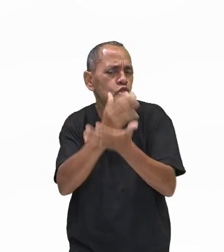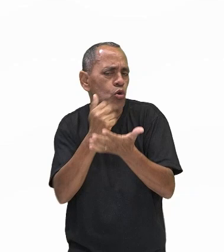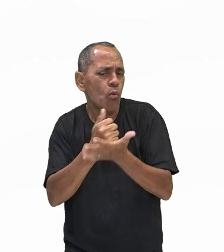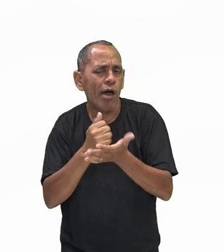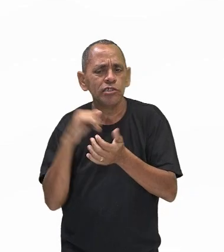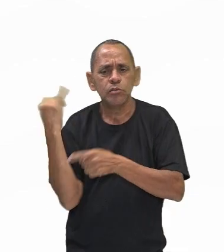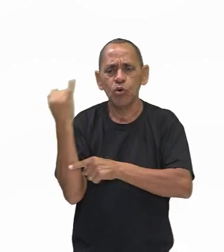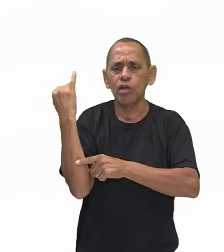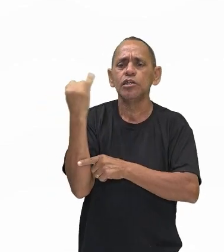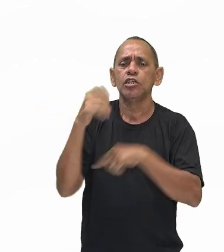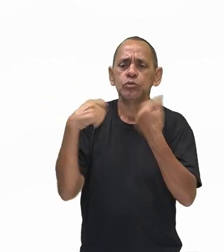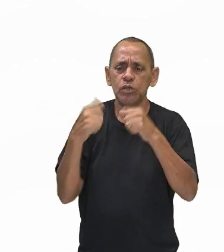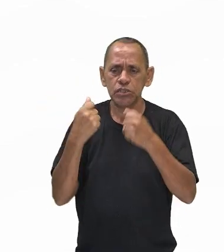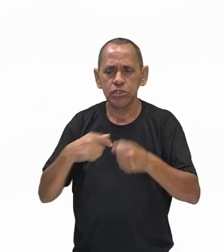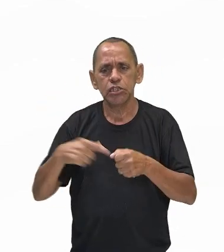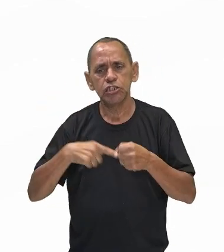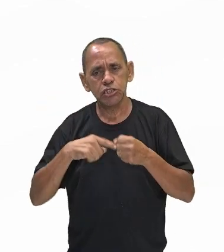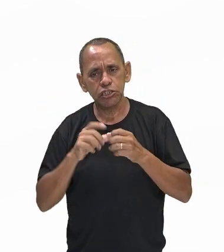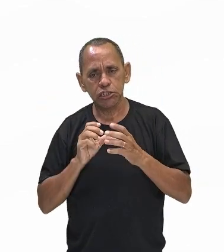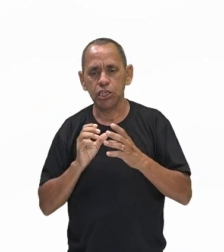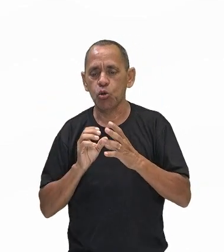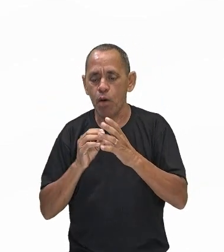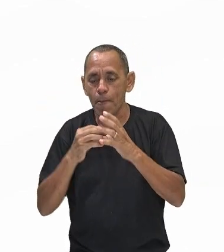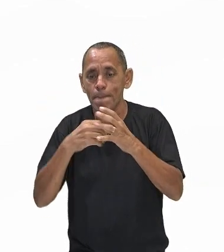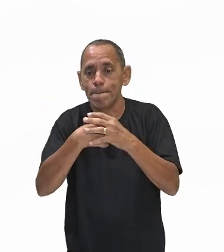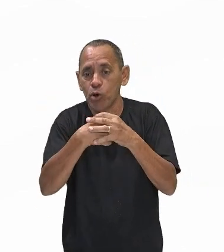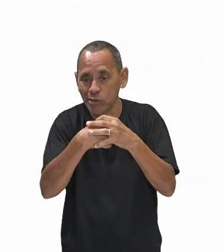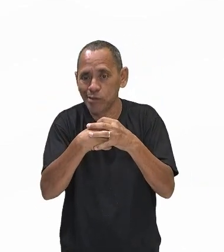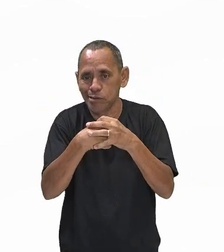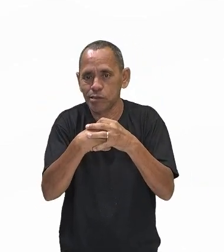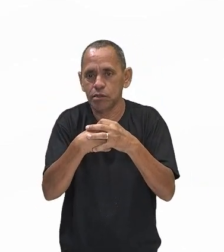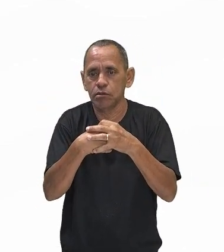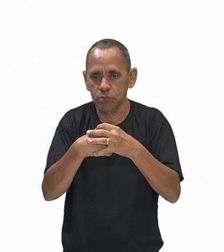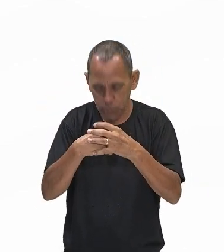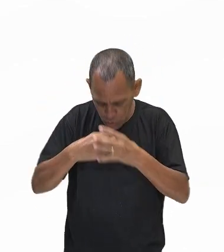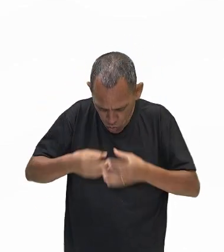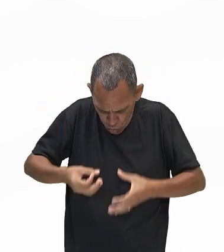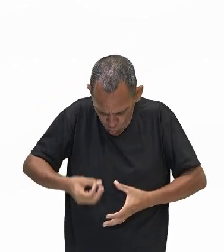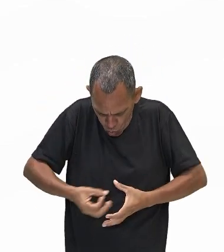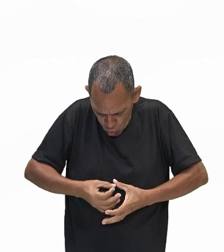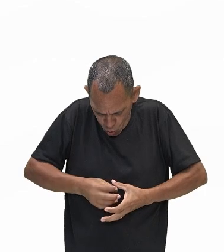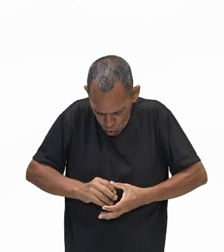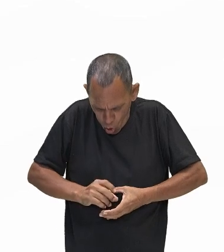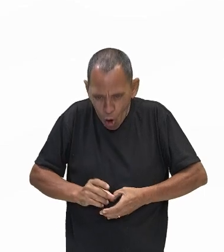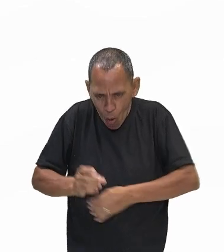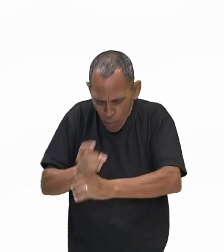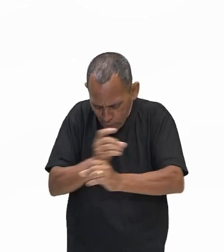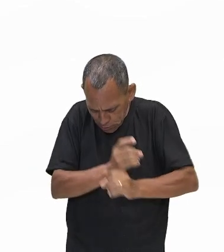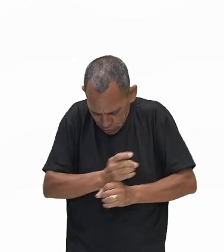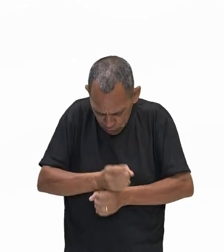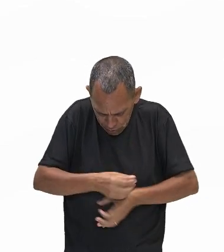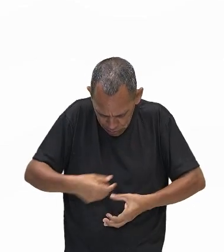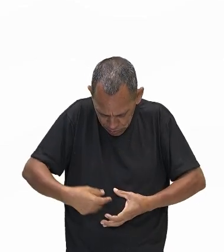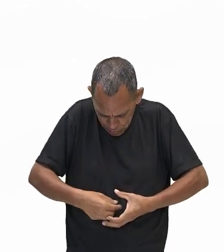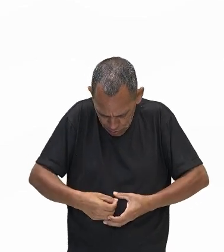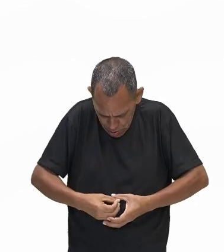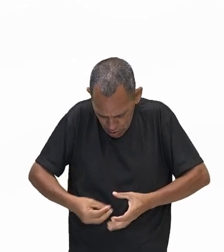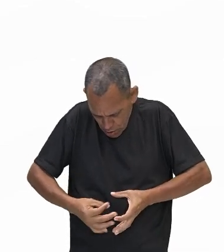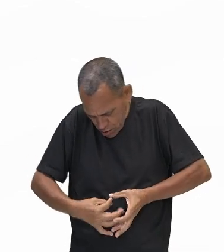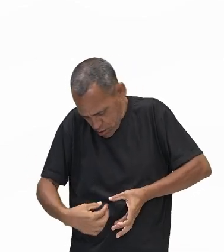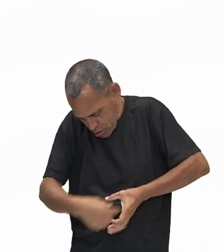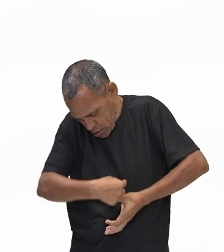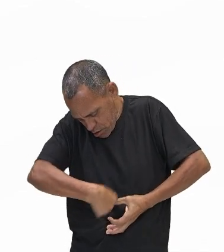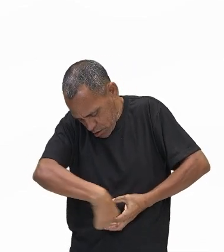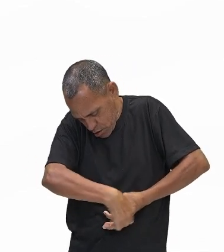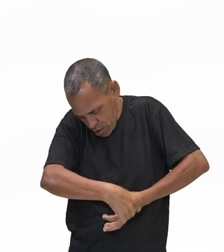também ali ter uma certa proteção né E aí os glúteos se encarregam disso e protegem também o